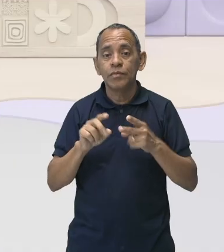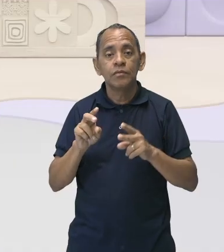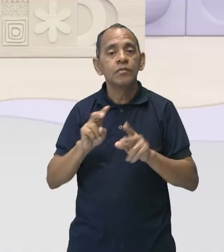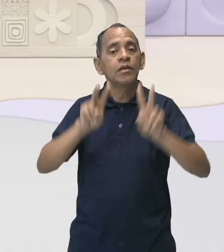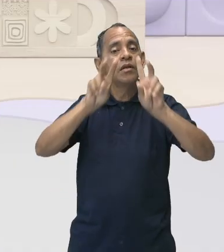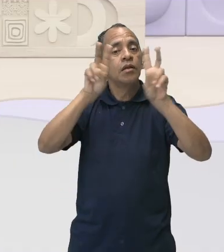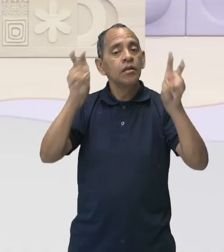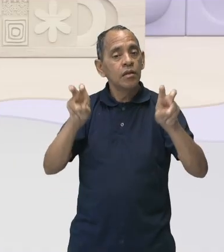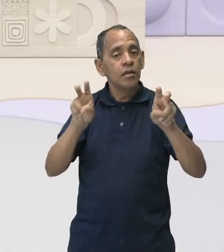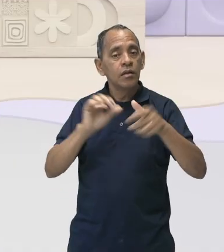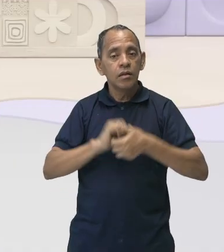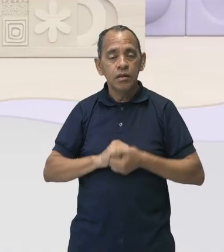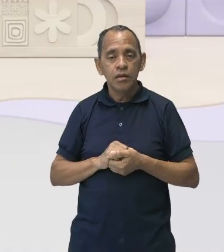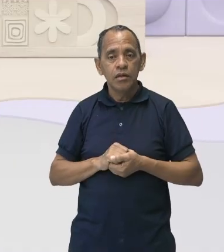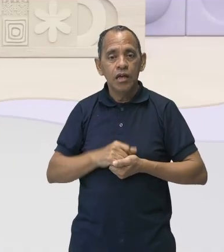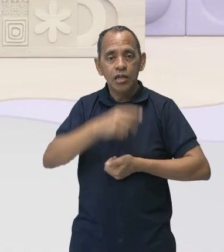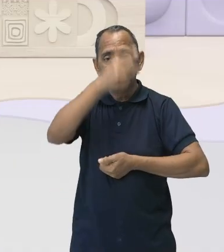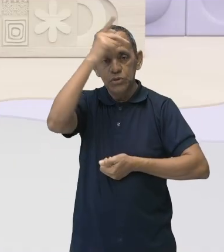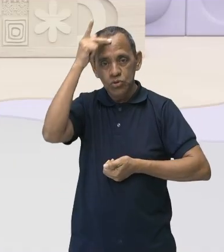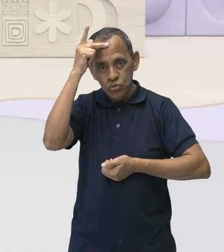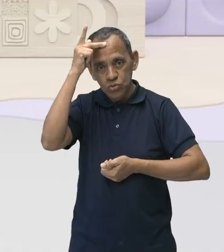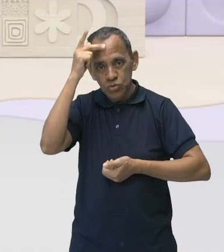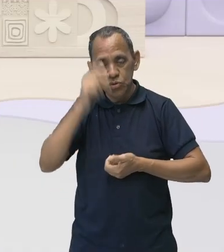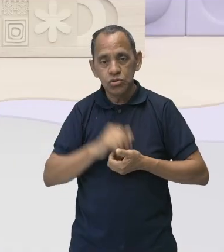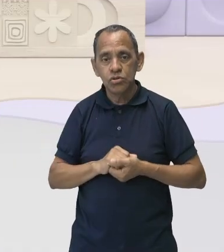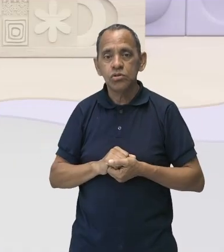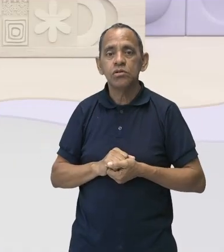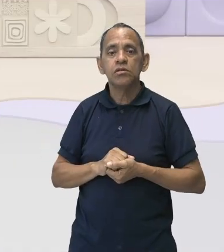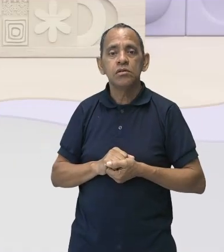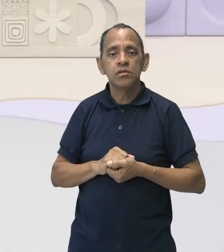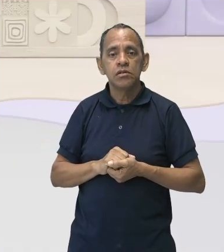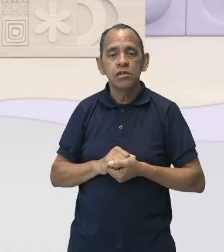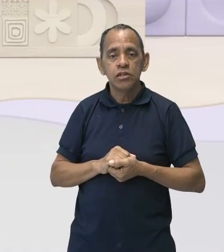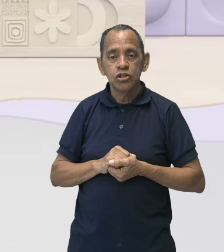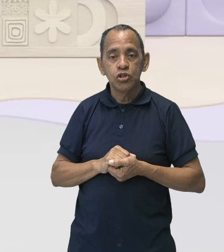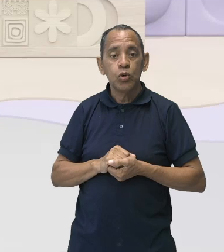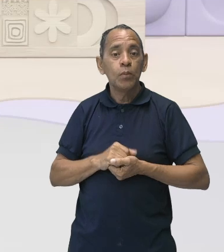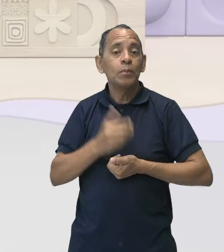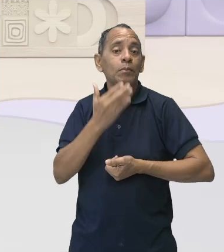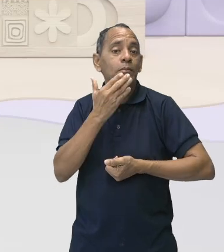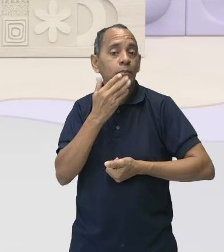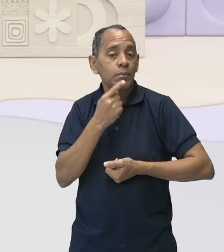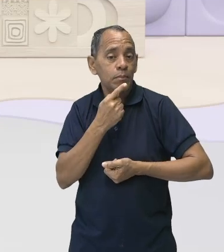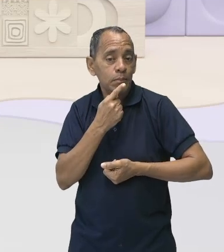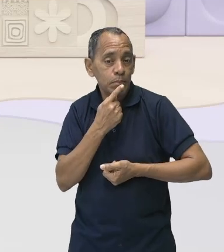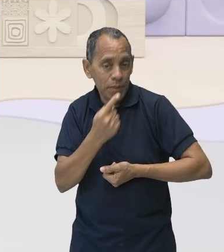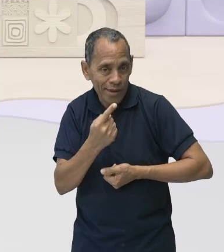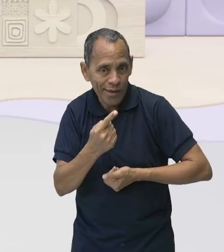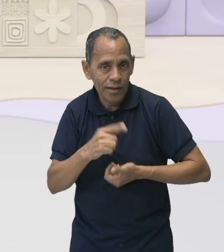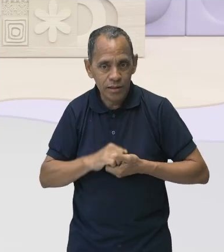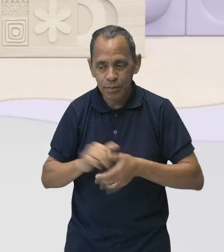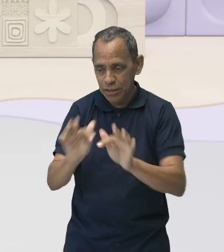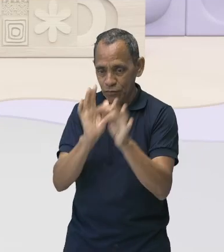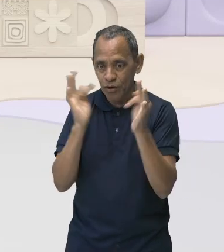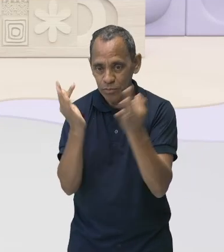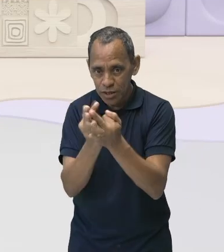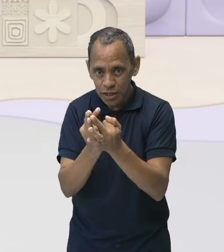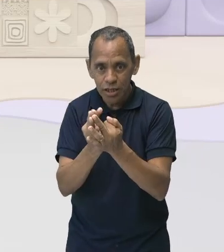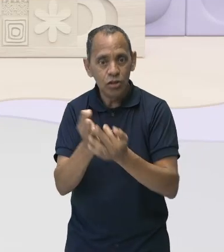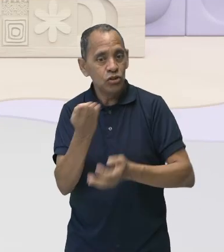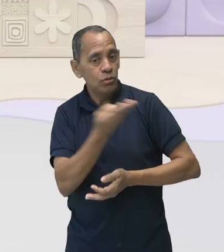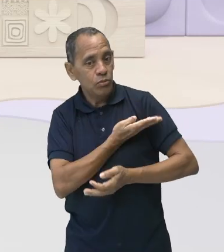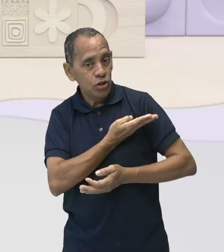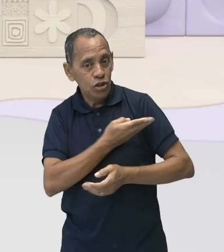pessoas que estão circuncidando a família, que são os amigos, né? As conexões, o impacto positivo nas nossas escolhas,